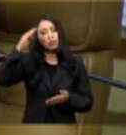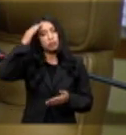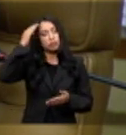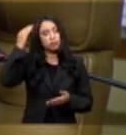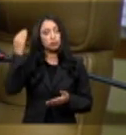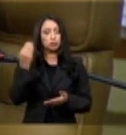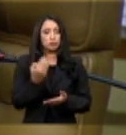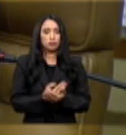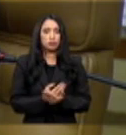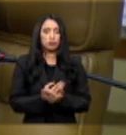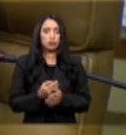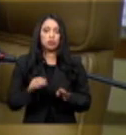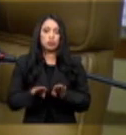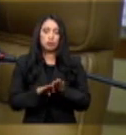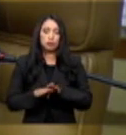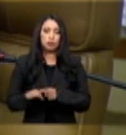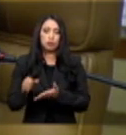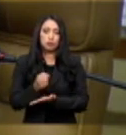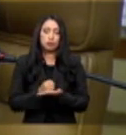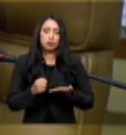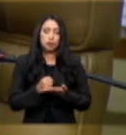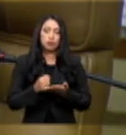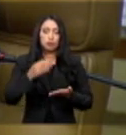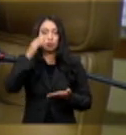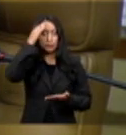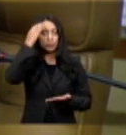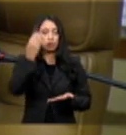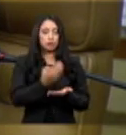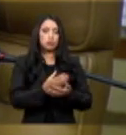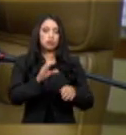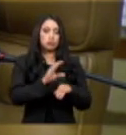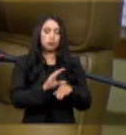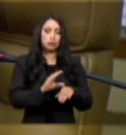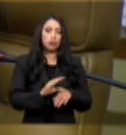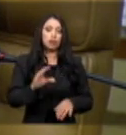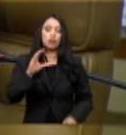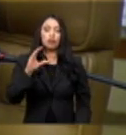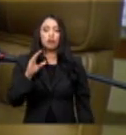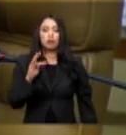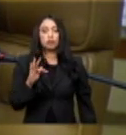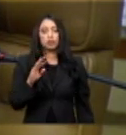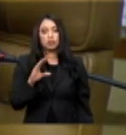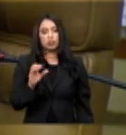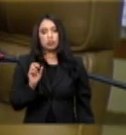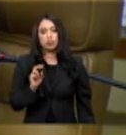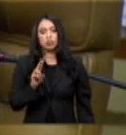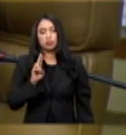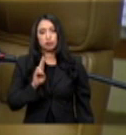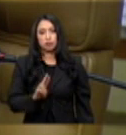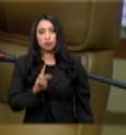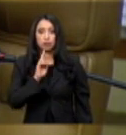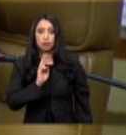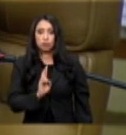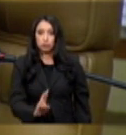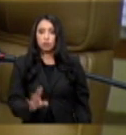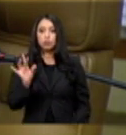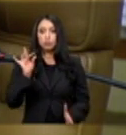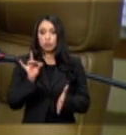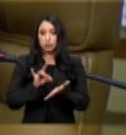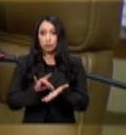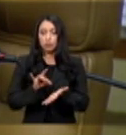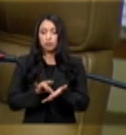quanto à sua coerência ou não com os princípios constitucionais, ao Tribunal de Contas da União, que dê uma resposta